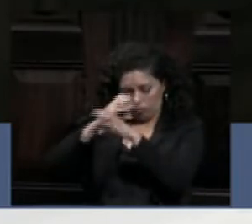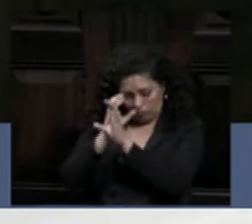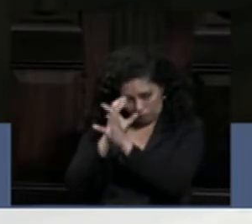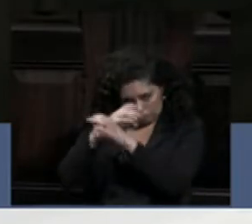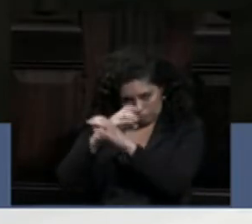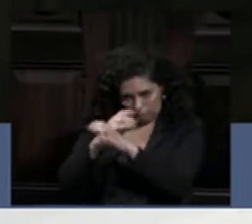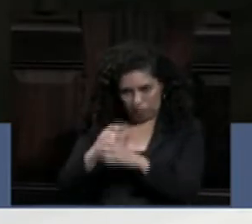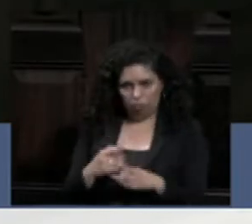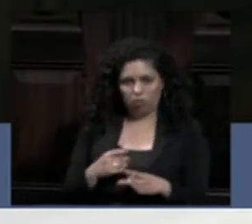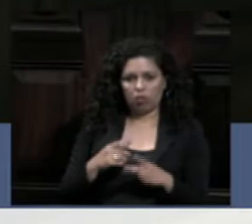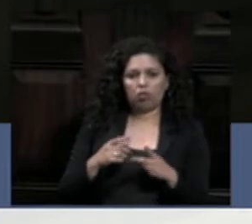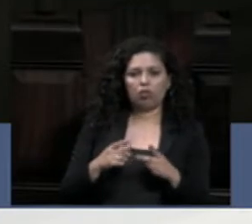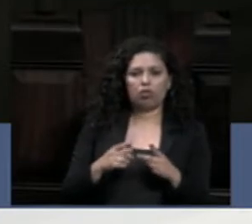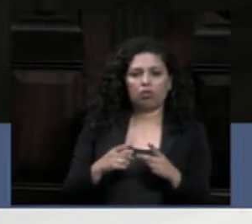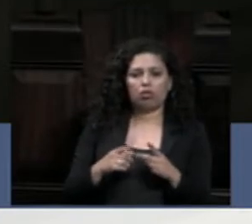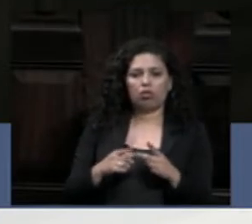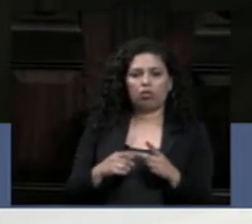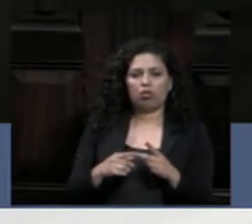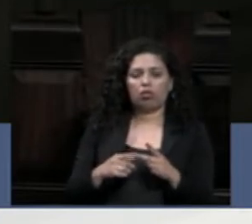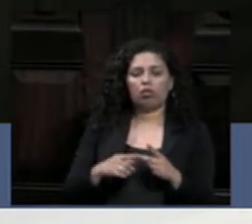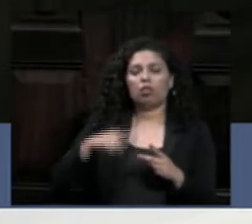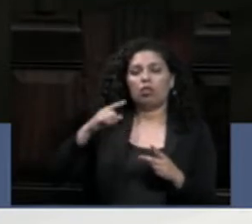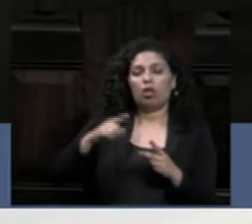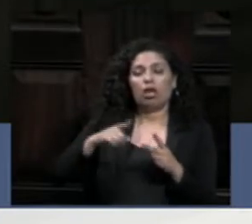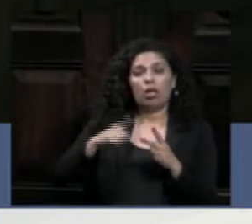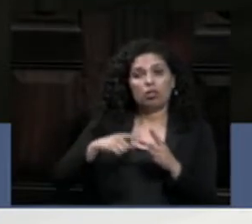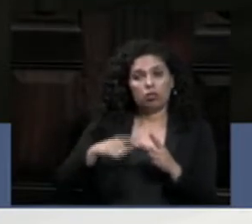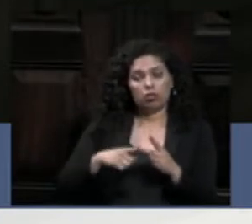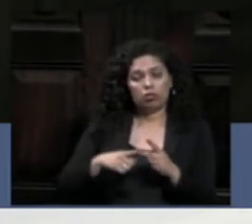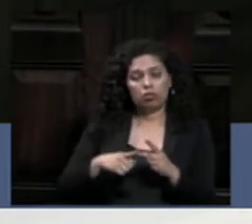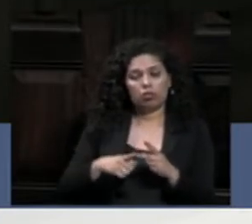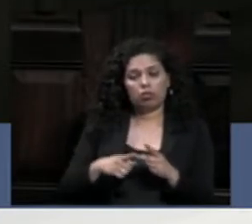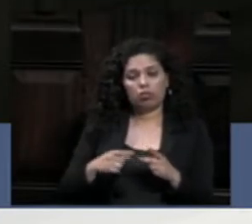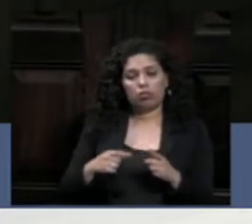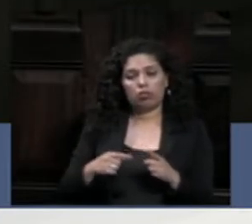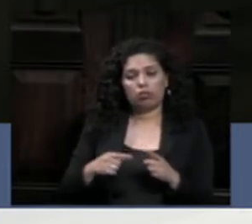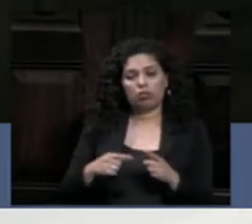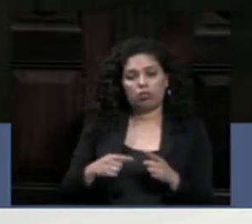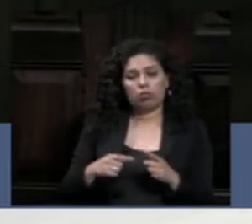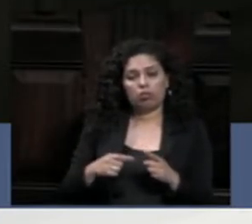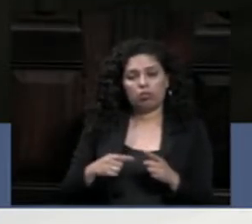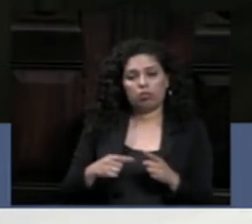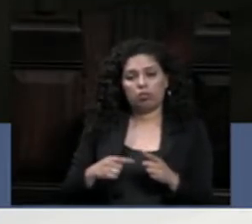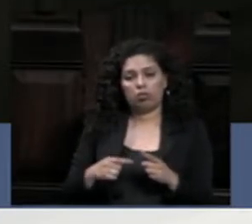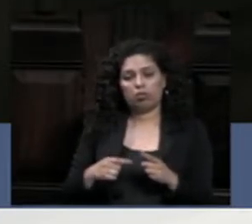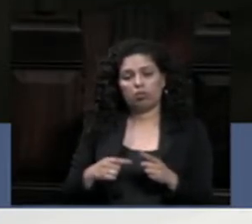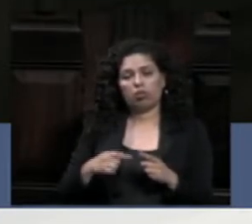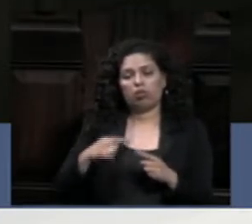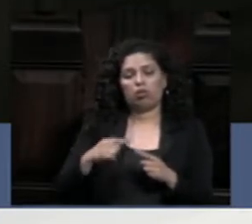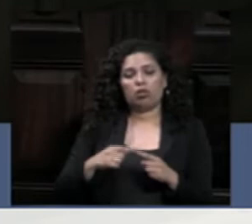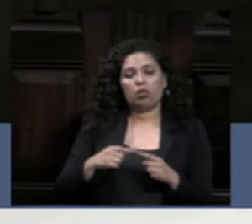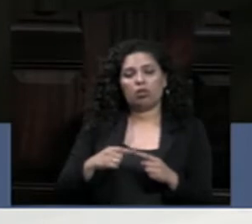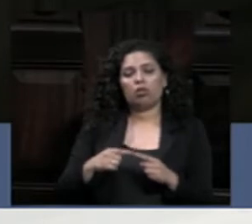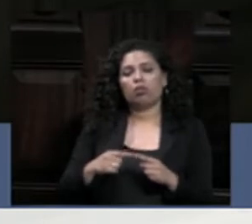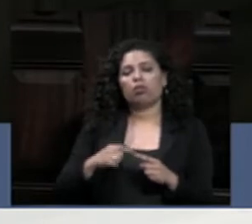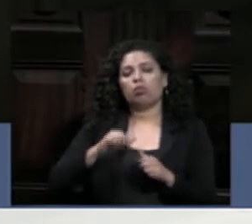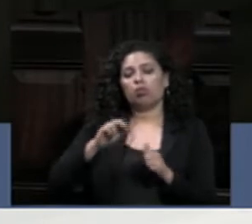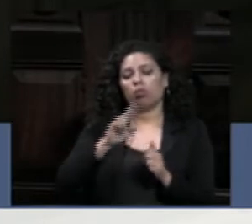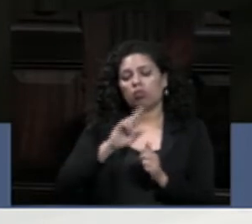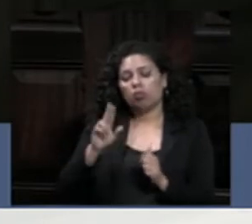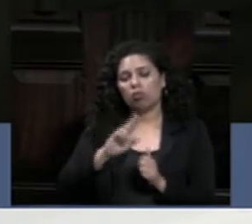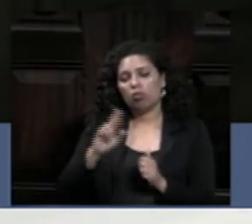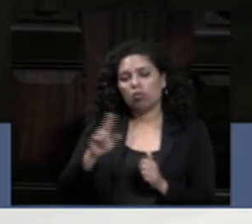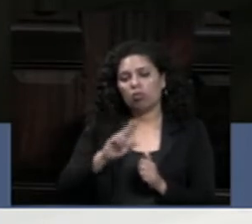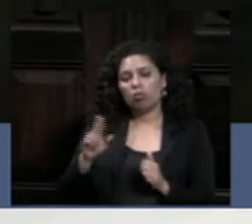Janeiro, gloriosa Fundação de Amparo à Pesquisa do Estado, teve o seu nome acrescido mais adiante de um grande pesquisador